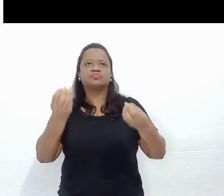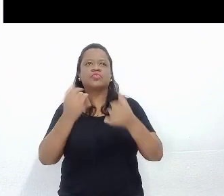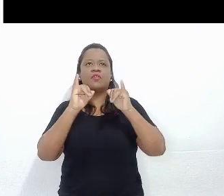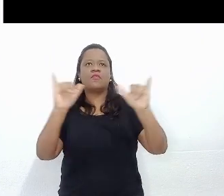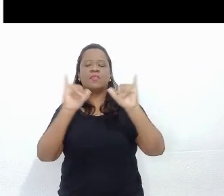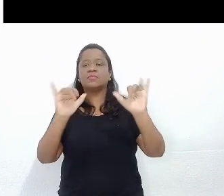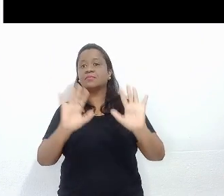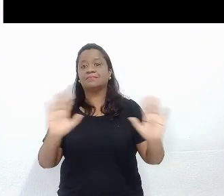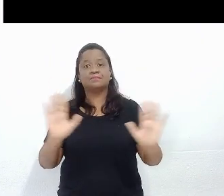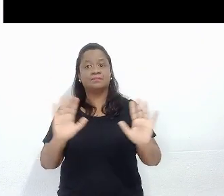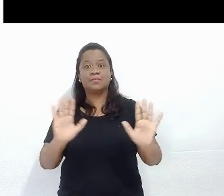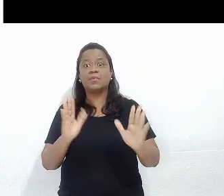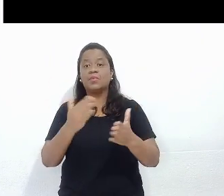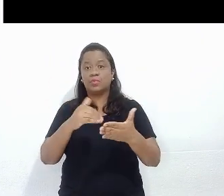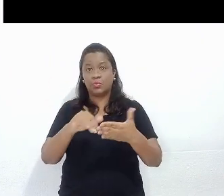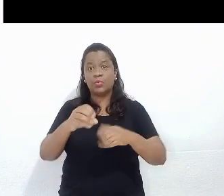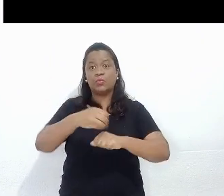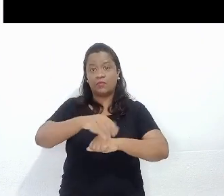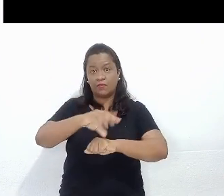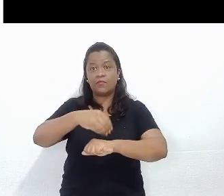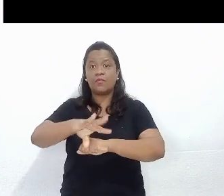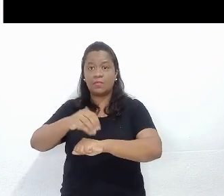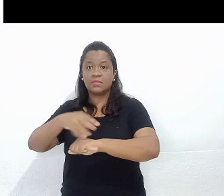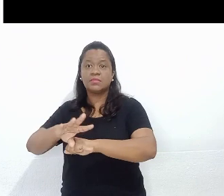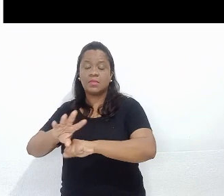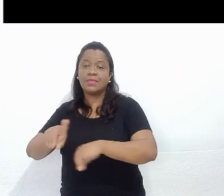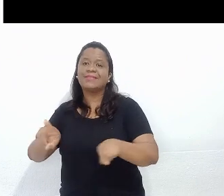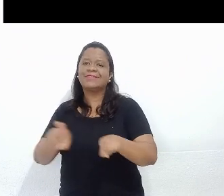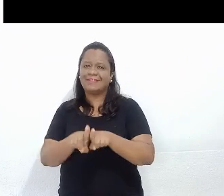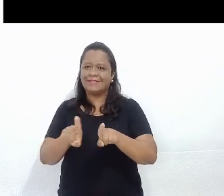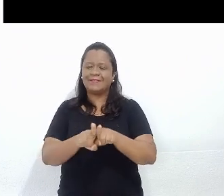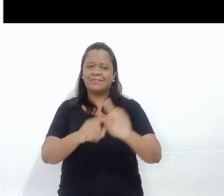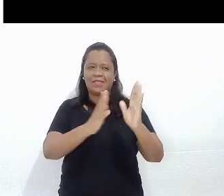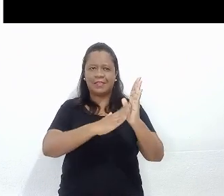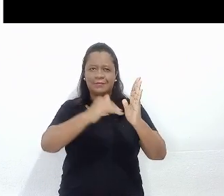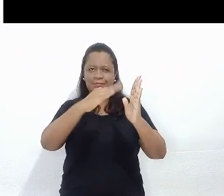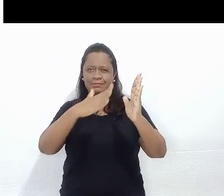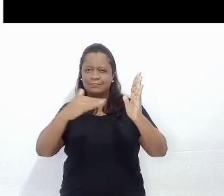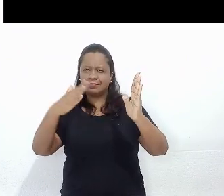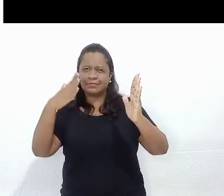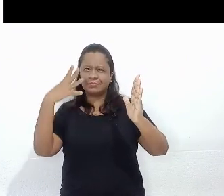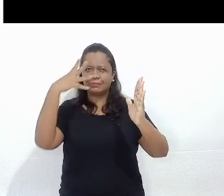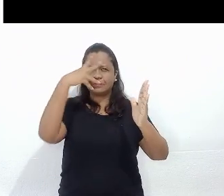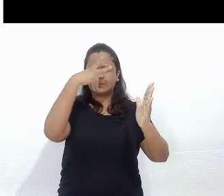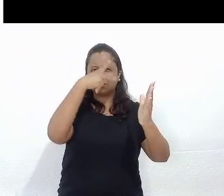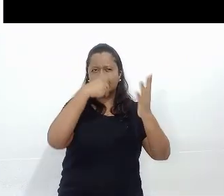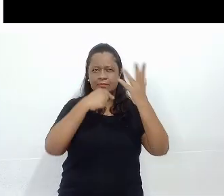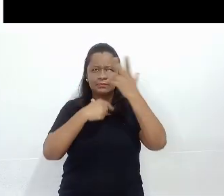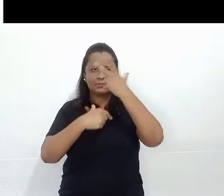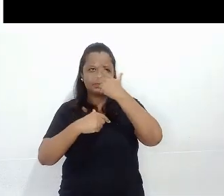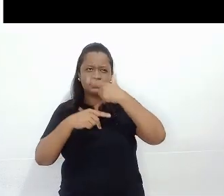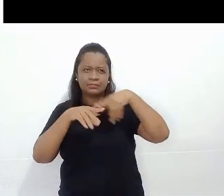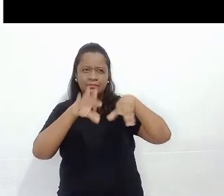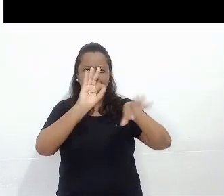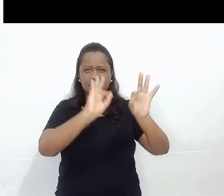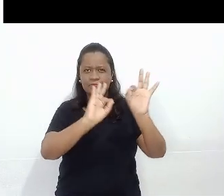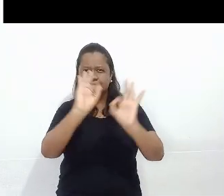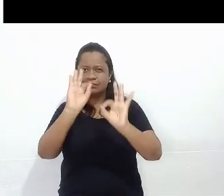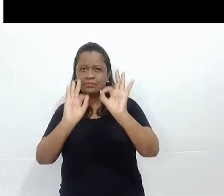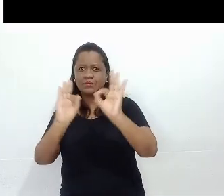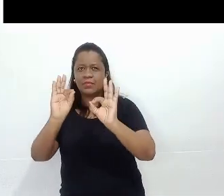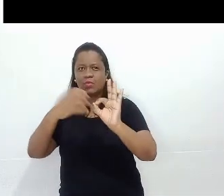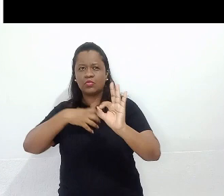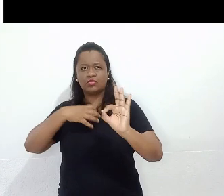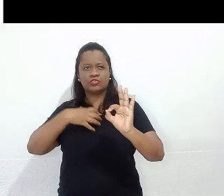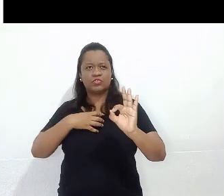que entra ali é informação, mas também é estética. Tá? Você tem a sua estética ali, cada quadro, o seu jeito de